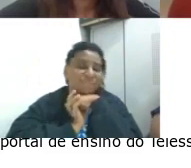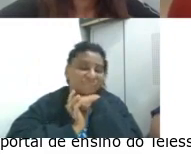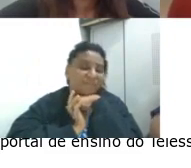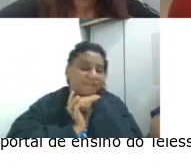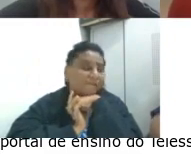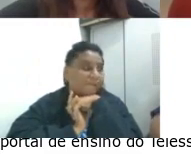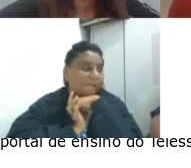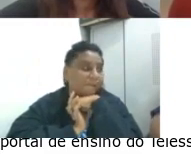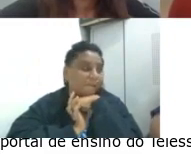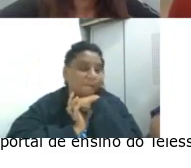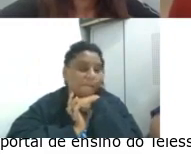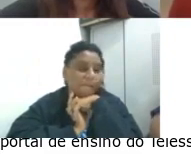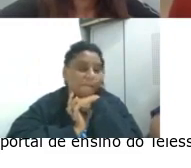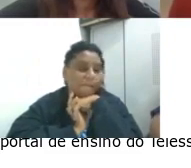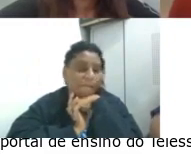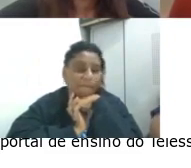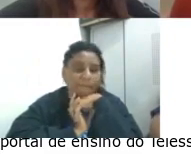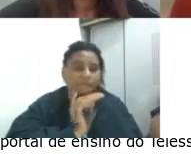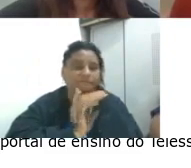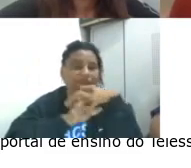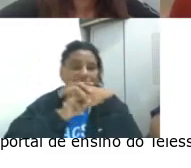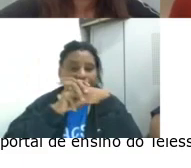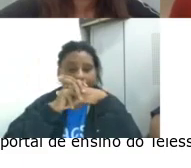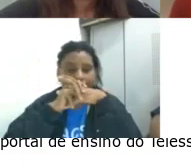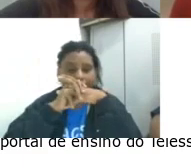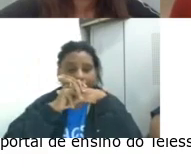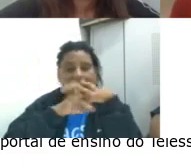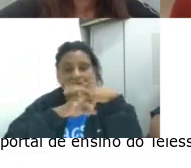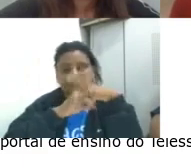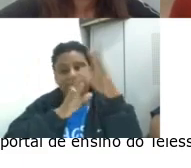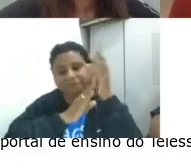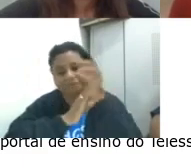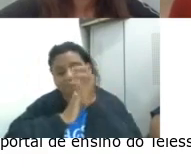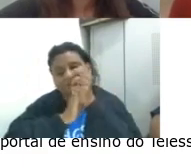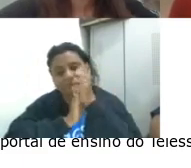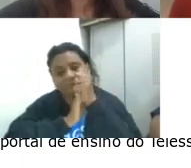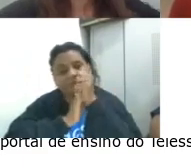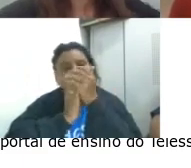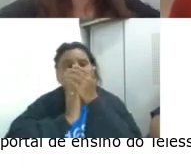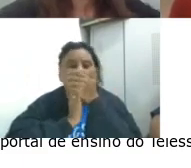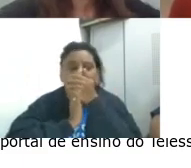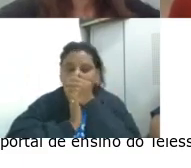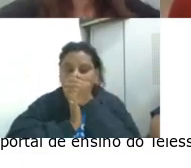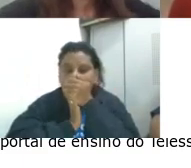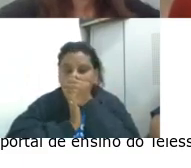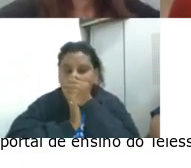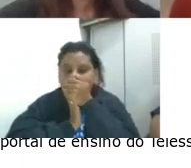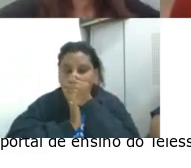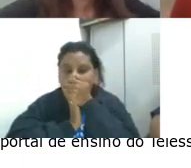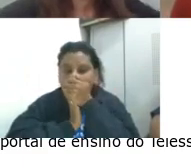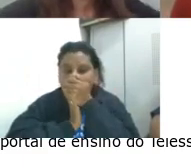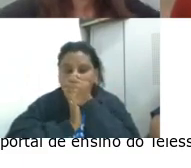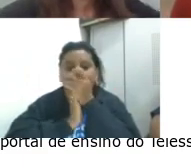encontra o caminho então a gente sempre né enquanto equipe tem que dar a mão ao agente de comunidade de saúde